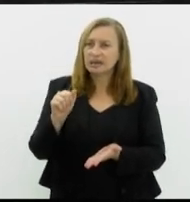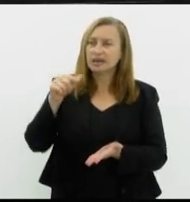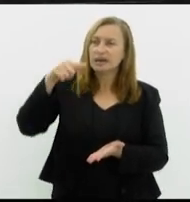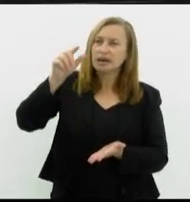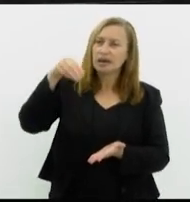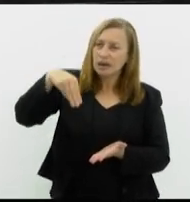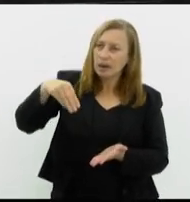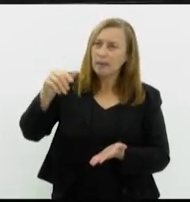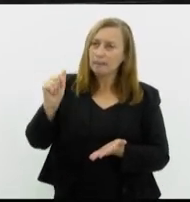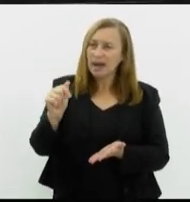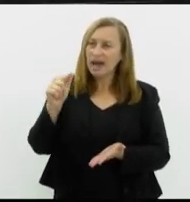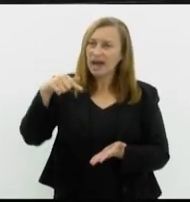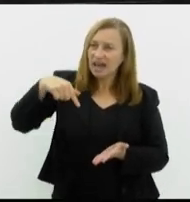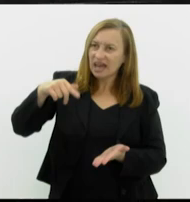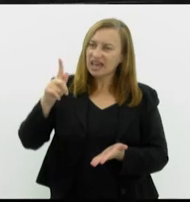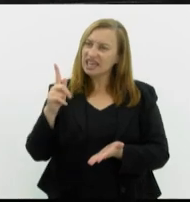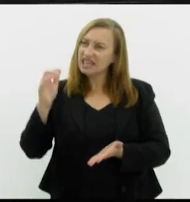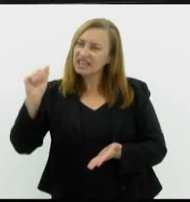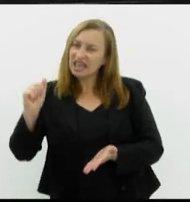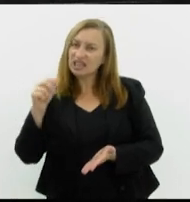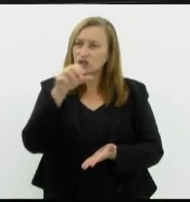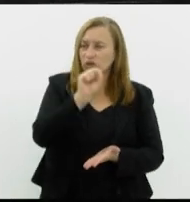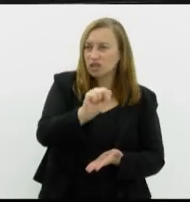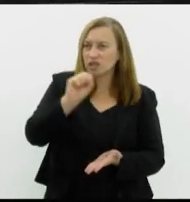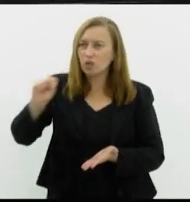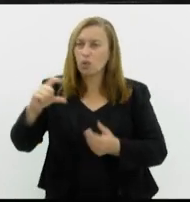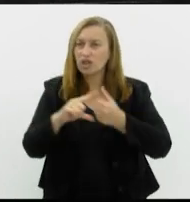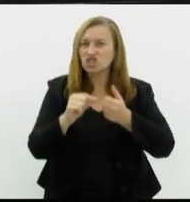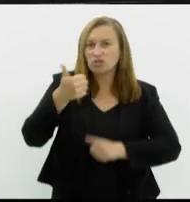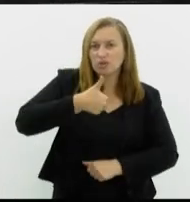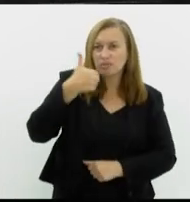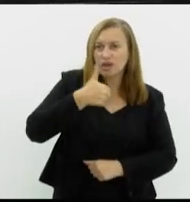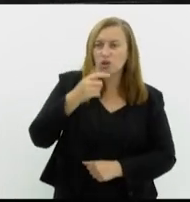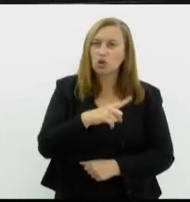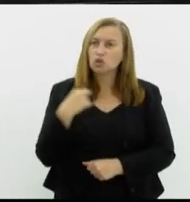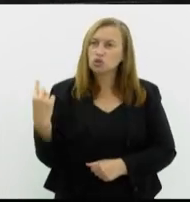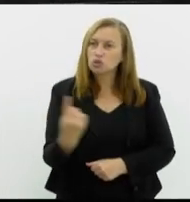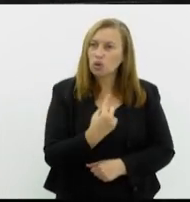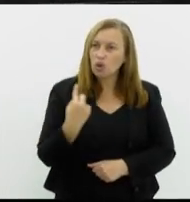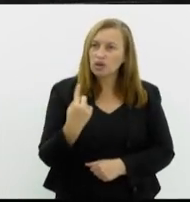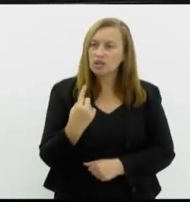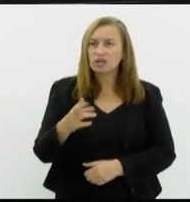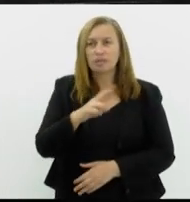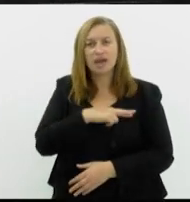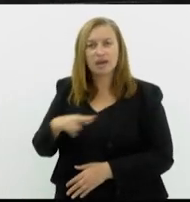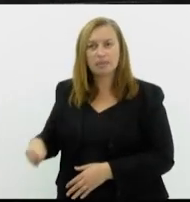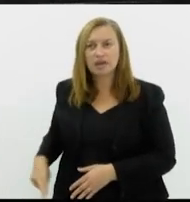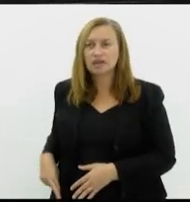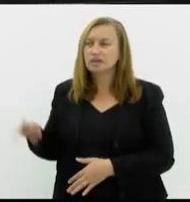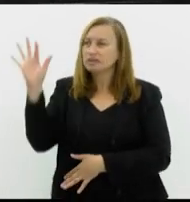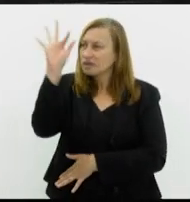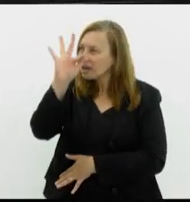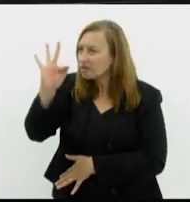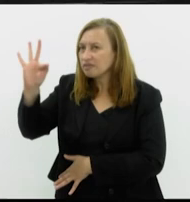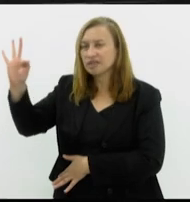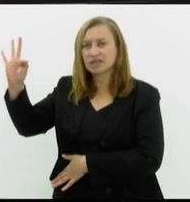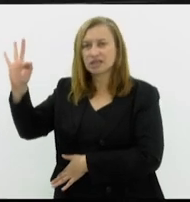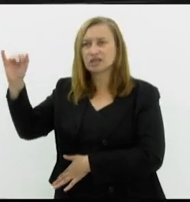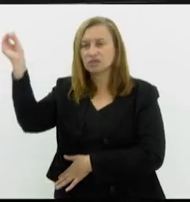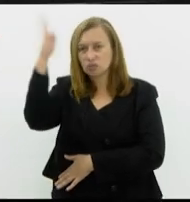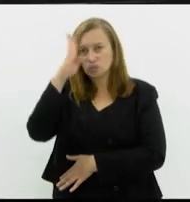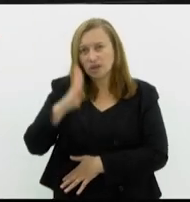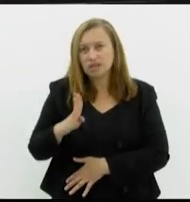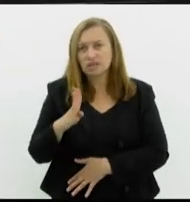Diz lá o artigo 1º que nós somos a República Federativa do